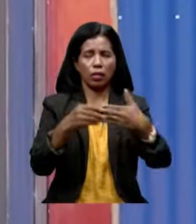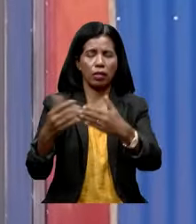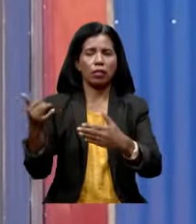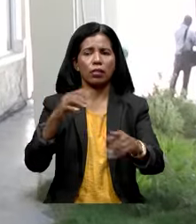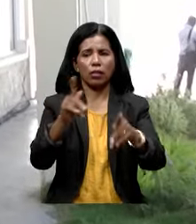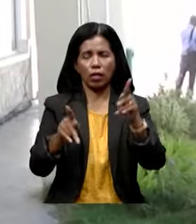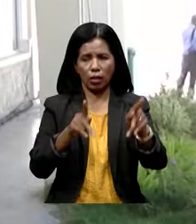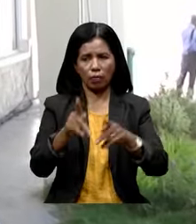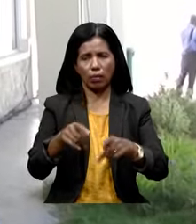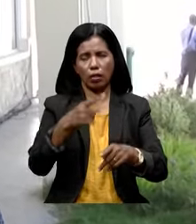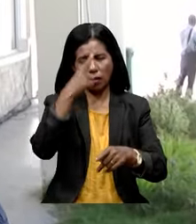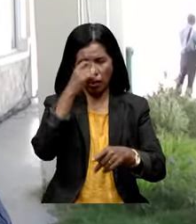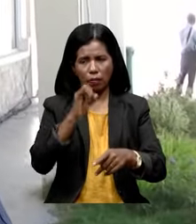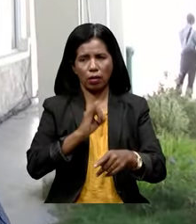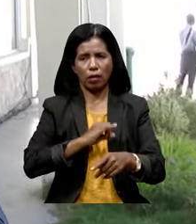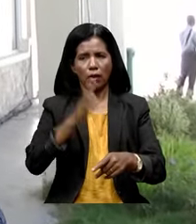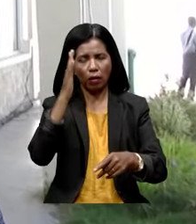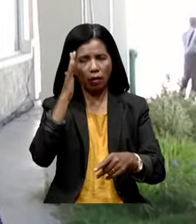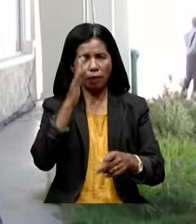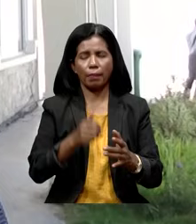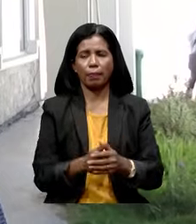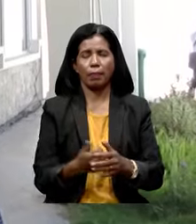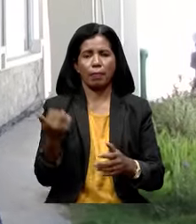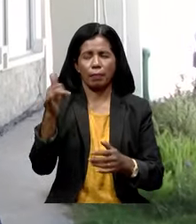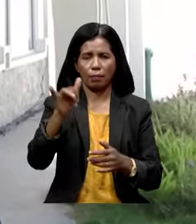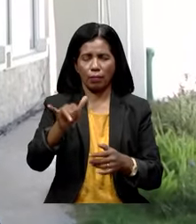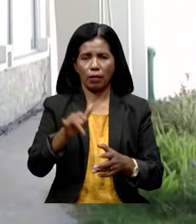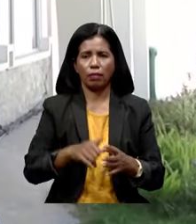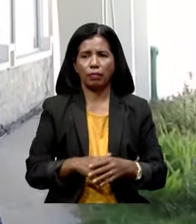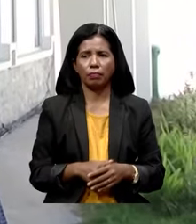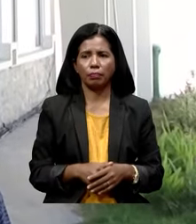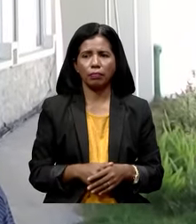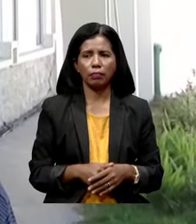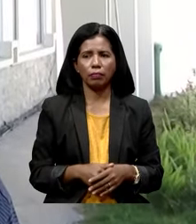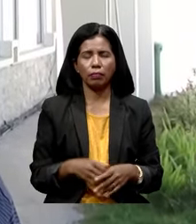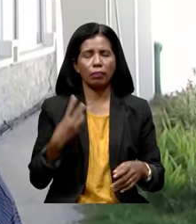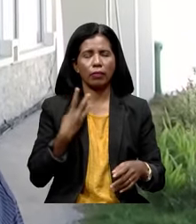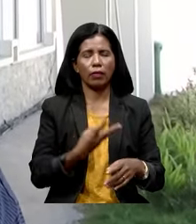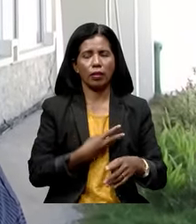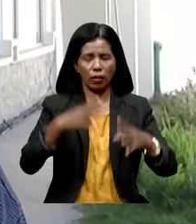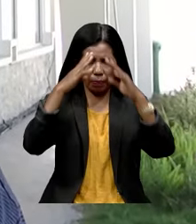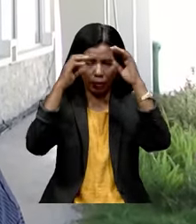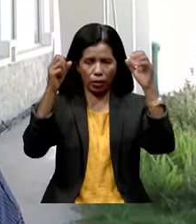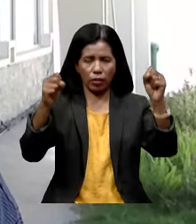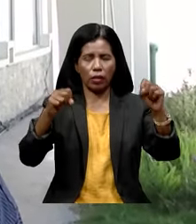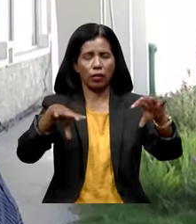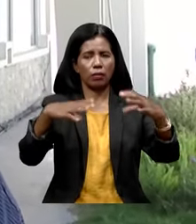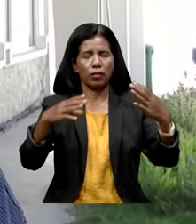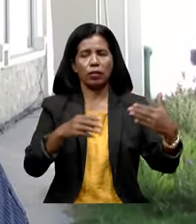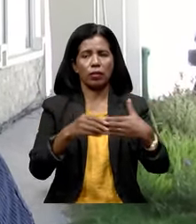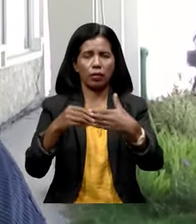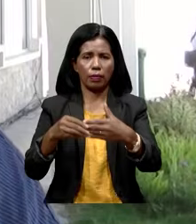tava né, será? E tenho presidente, comissão